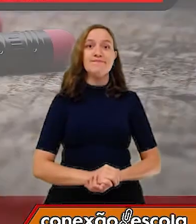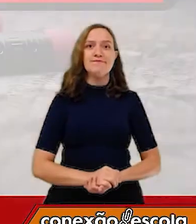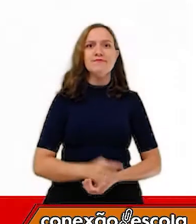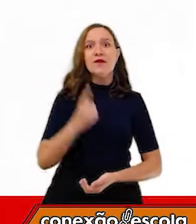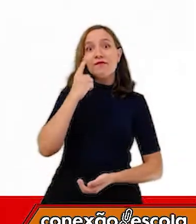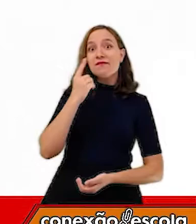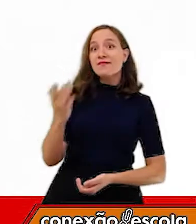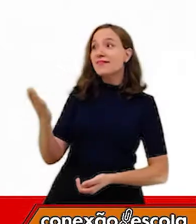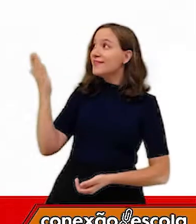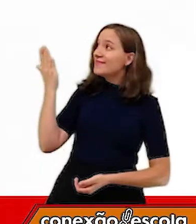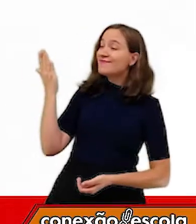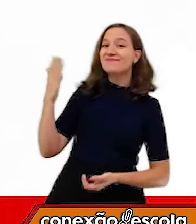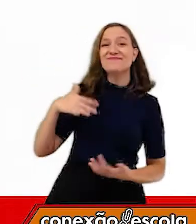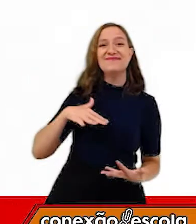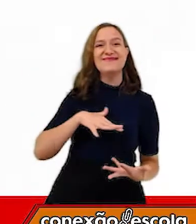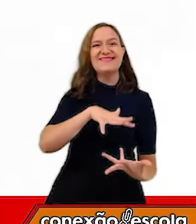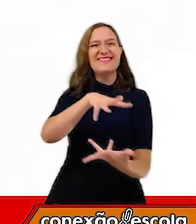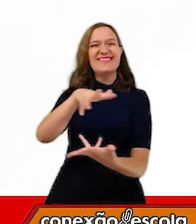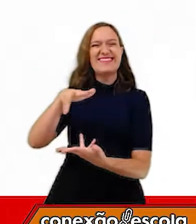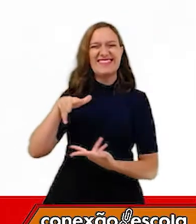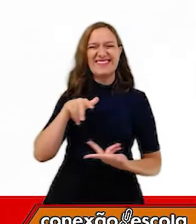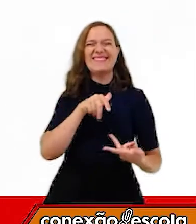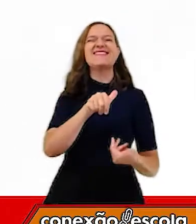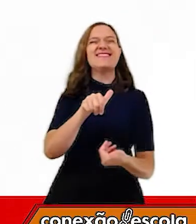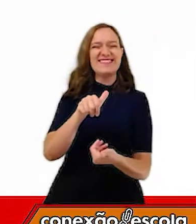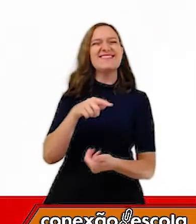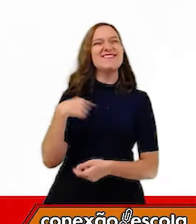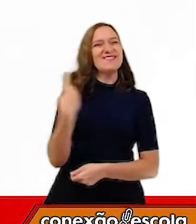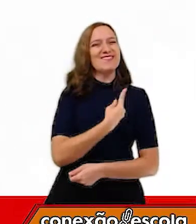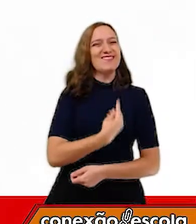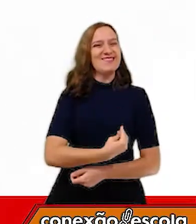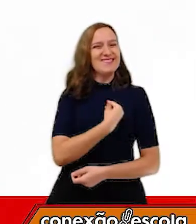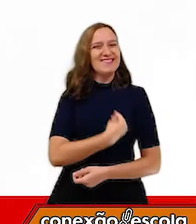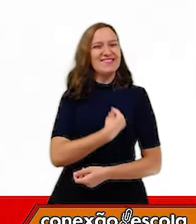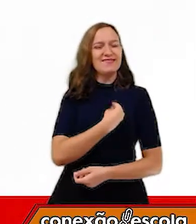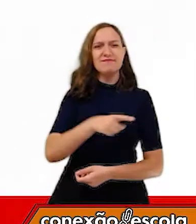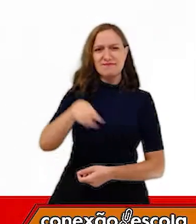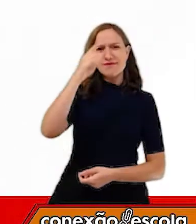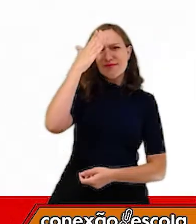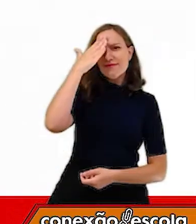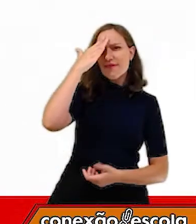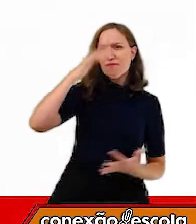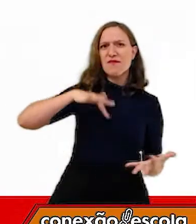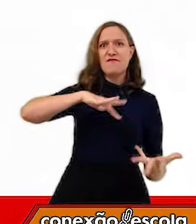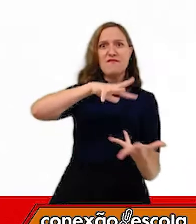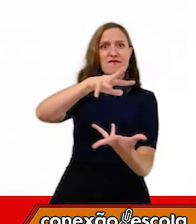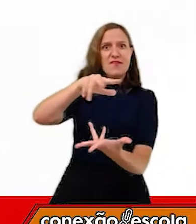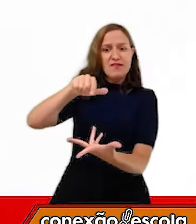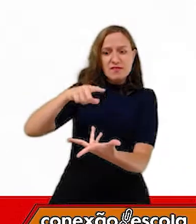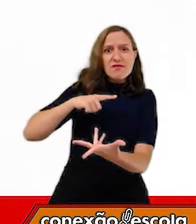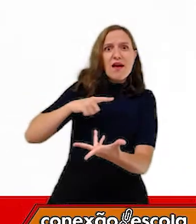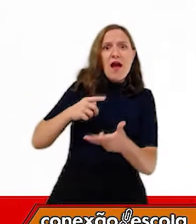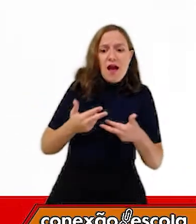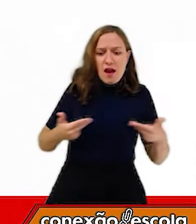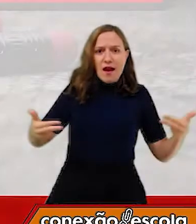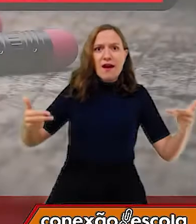Olha só o nosso planeta, o planeta Terra. Sabia que o nosso planeta está cheio de